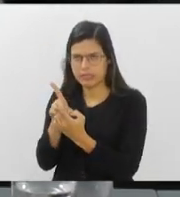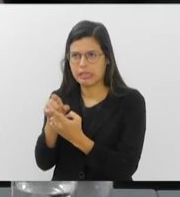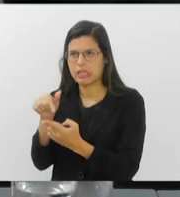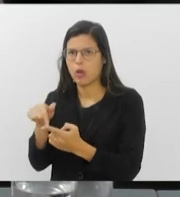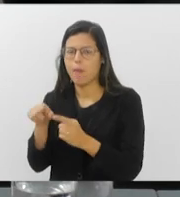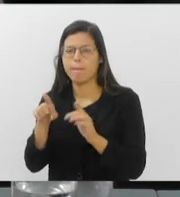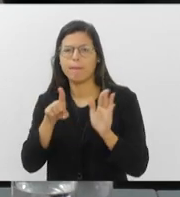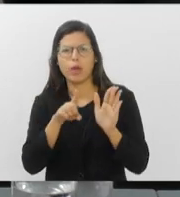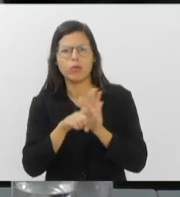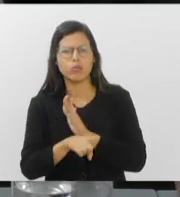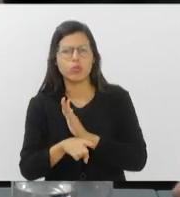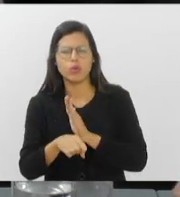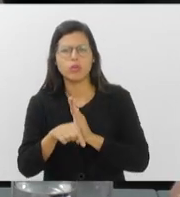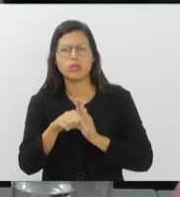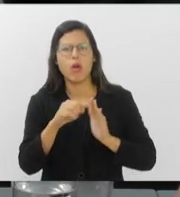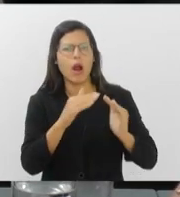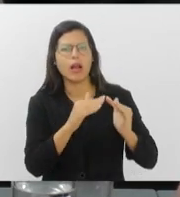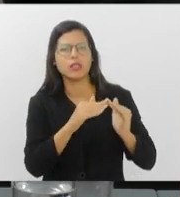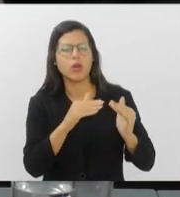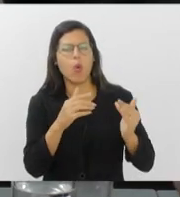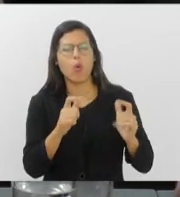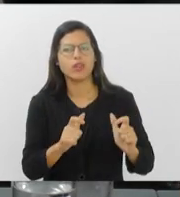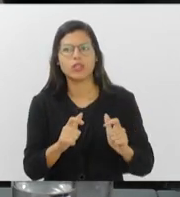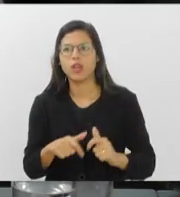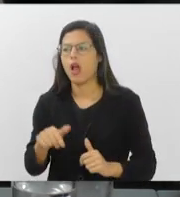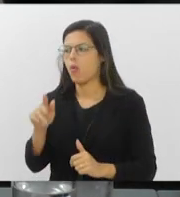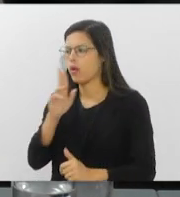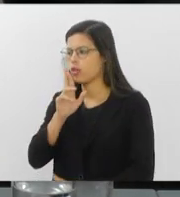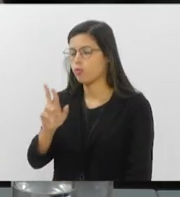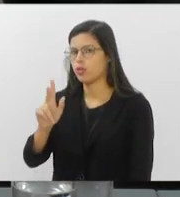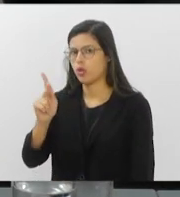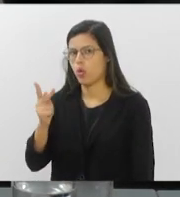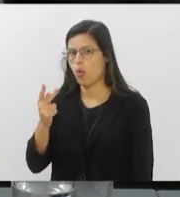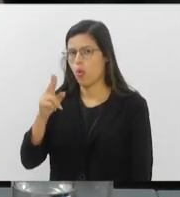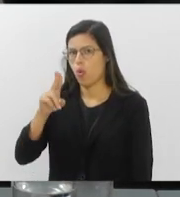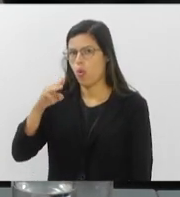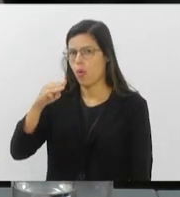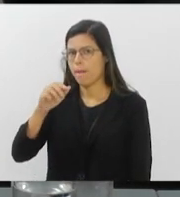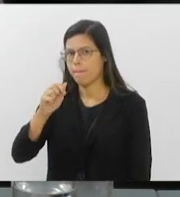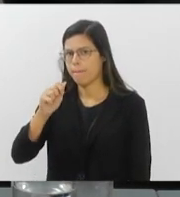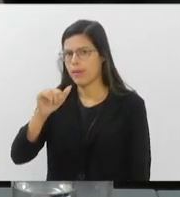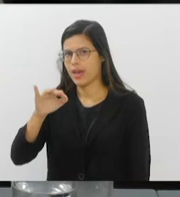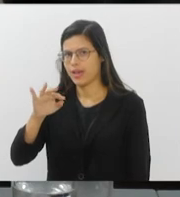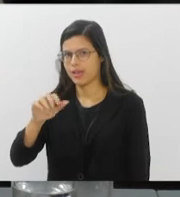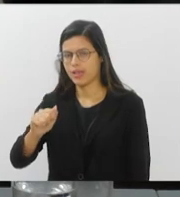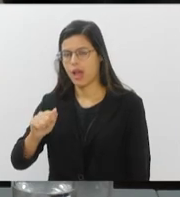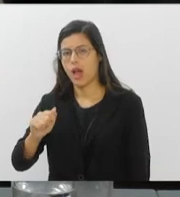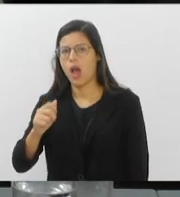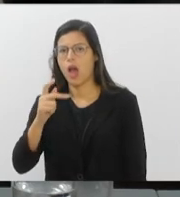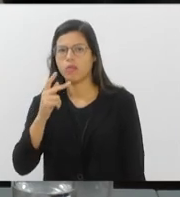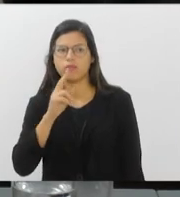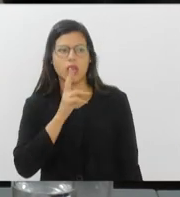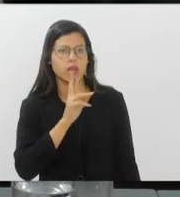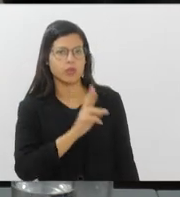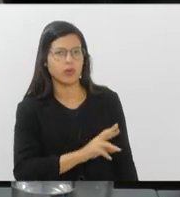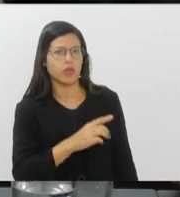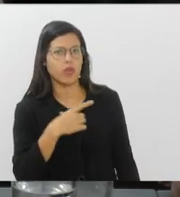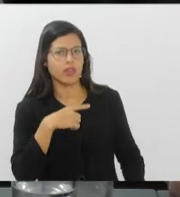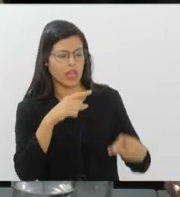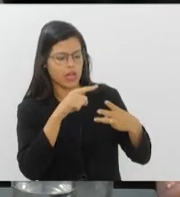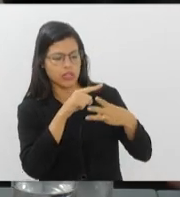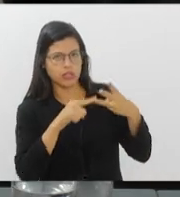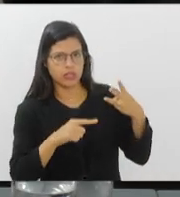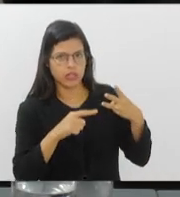mora onde? Eu falei, no Humaitá. Então, tem três clínicas na sua região. Vou sortear uma. Eu não